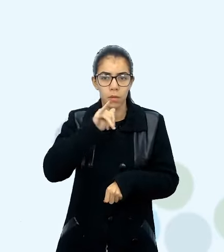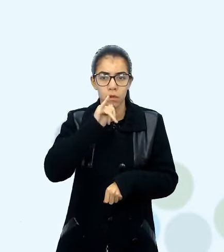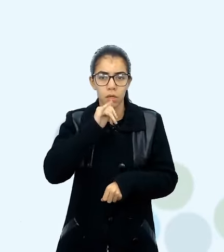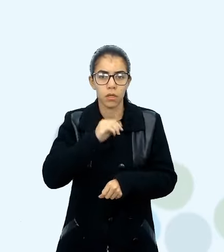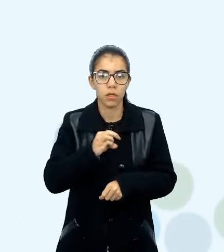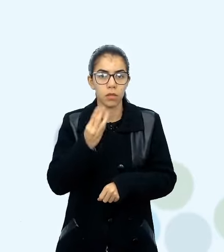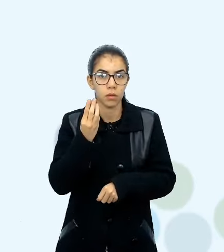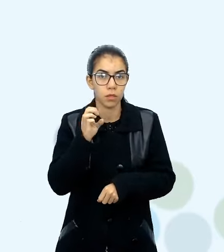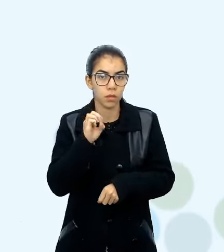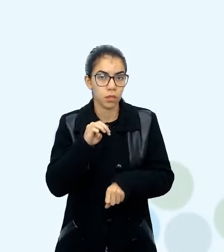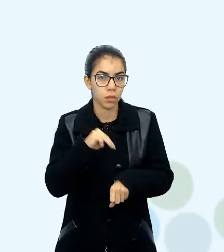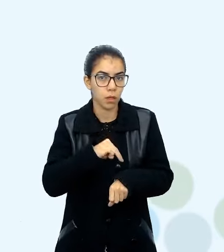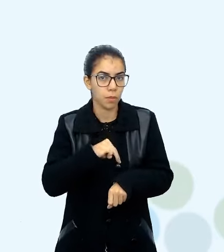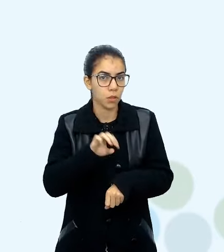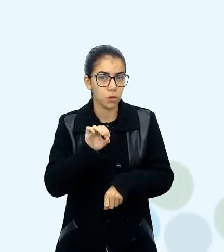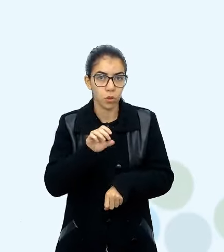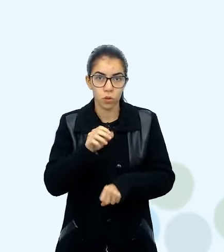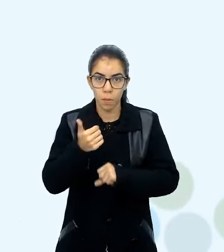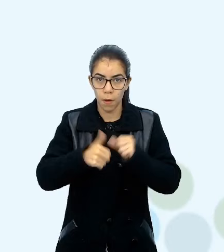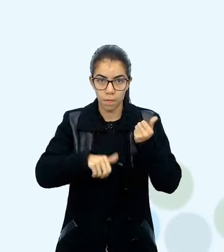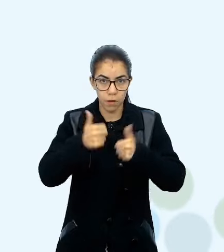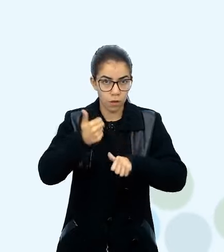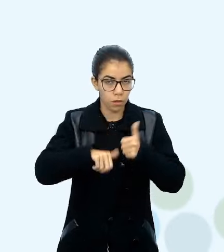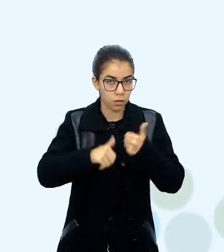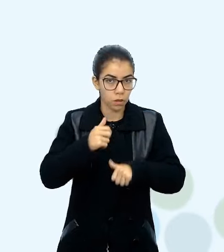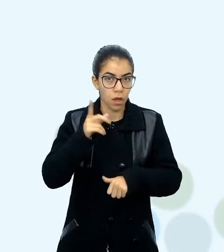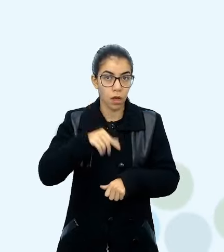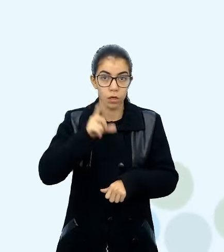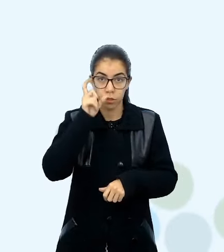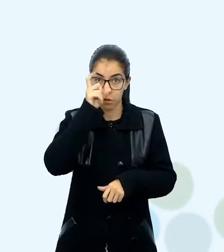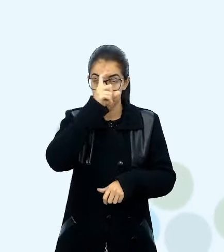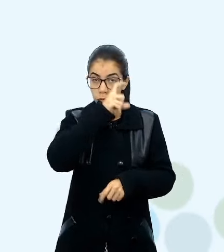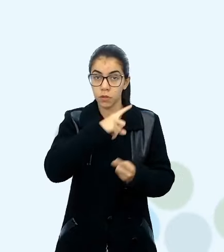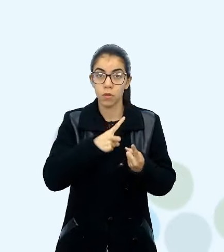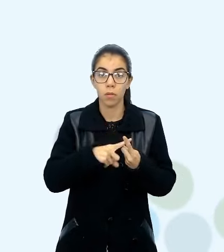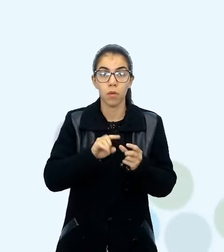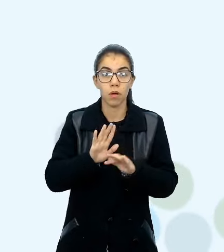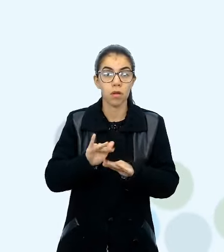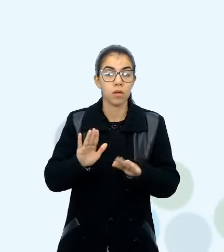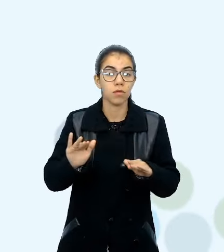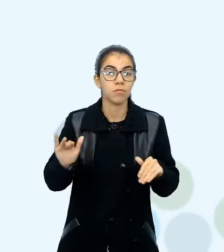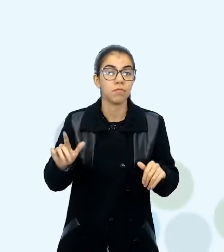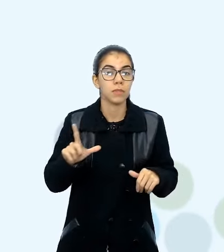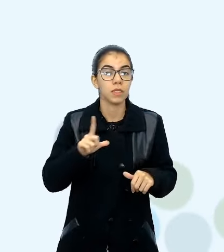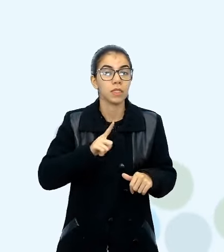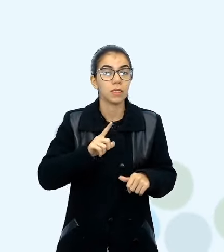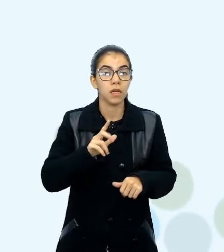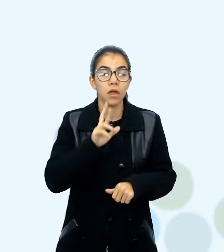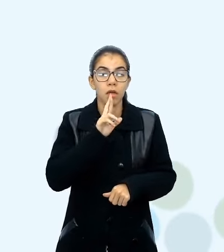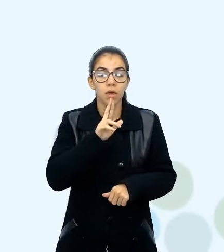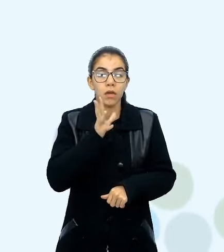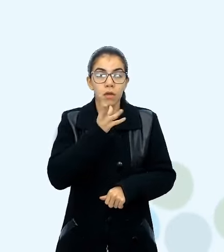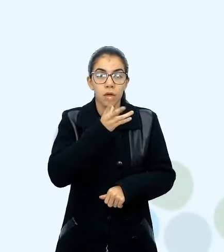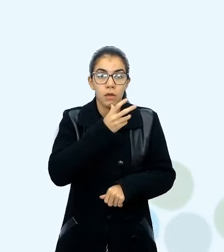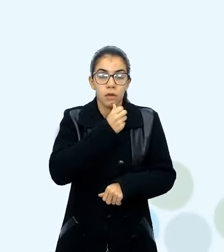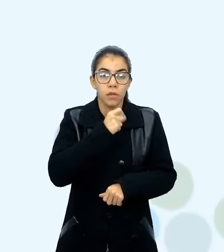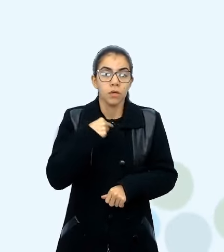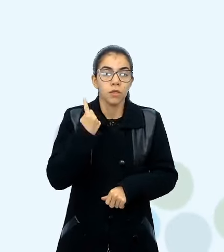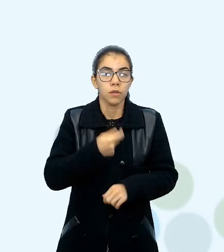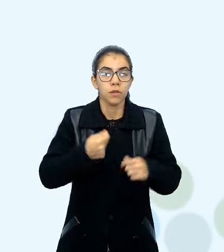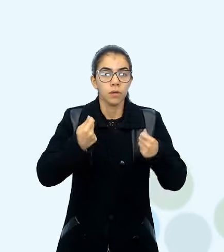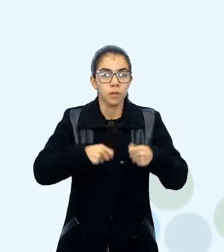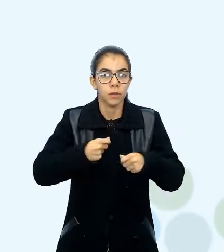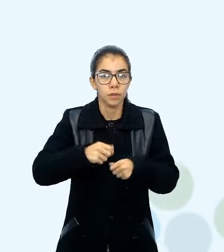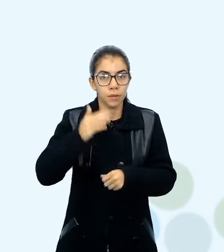30 minutos só para avaliar. É muito difícil, tem crianças que demoram muito mais para responder. Então, a gente tem que entender